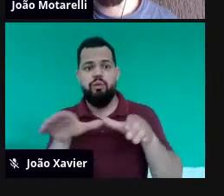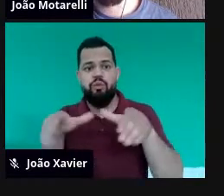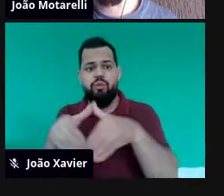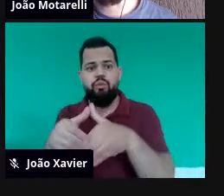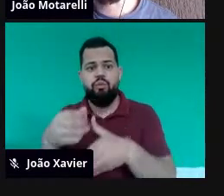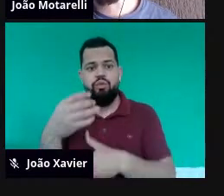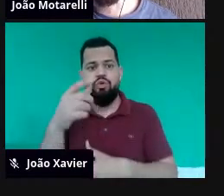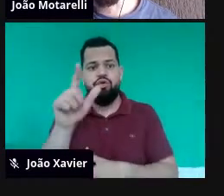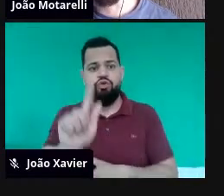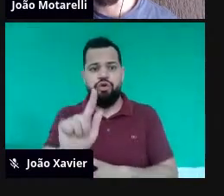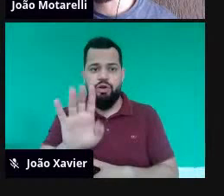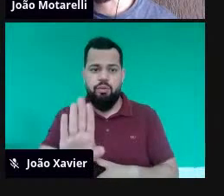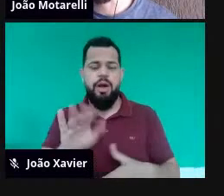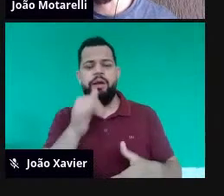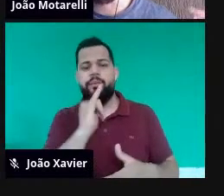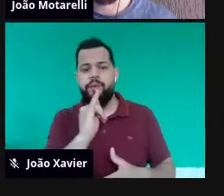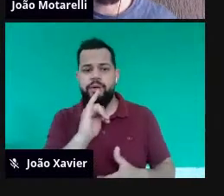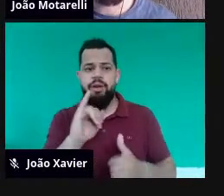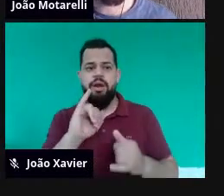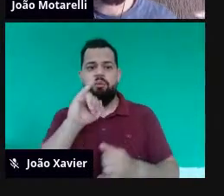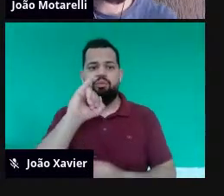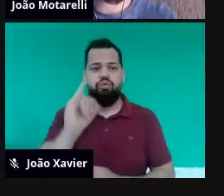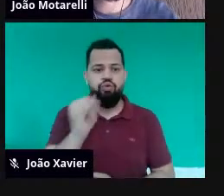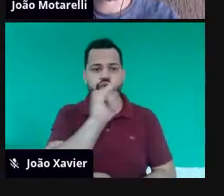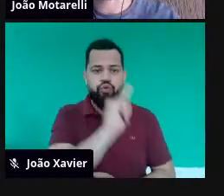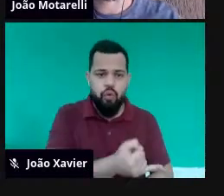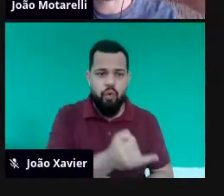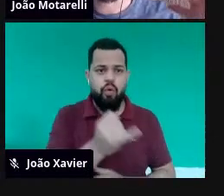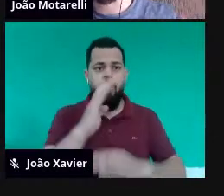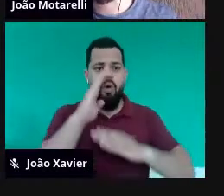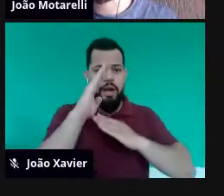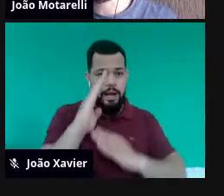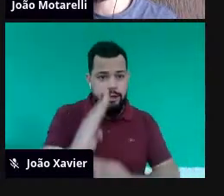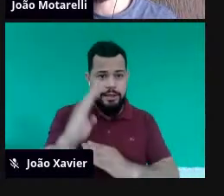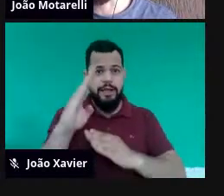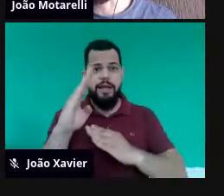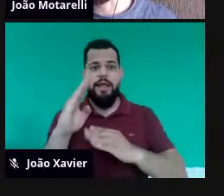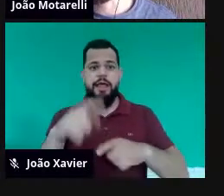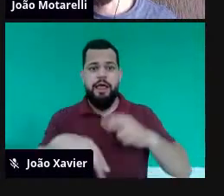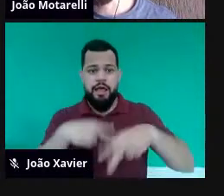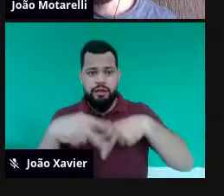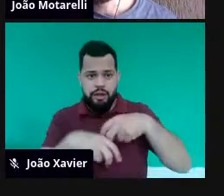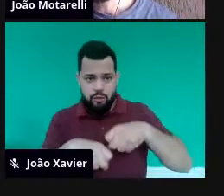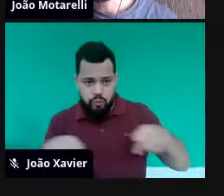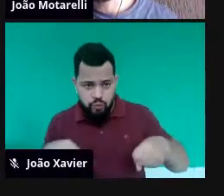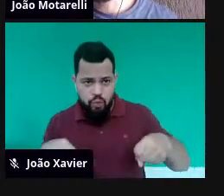de peso, como judô, karatê, taekwondo, esportes que dependem de uma categoria de peso.